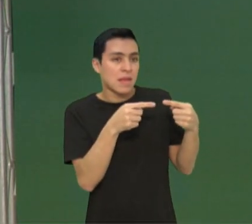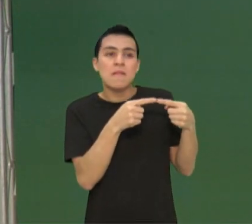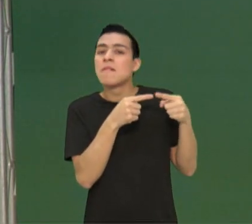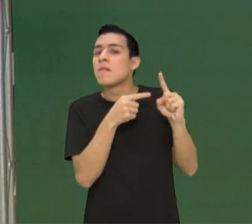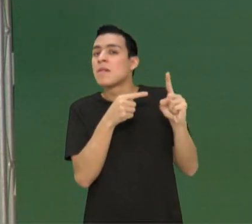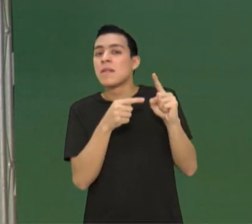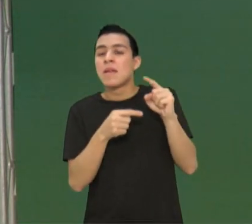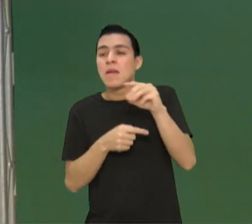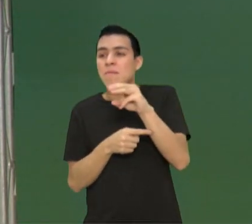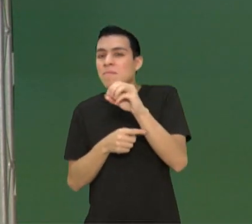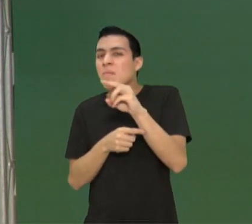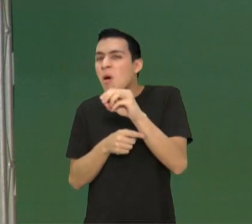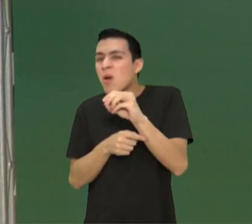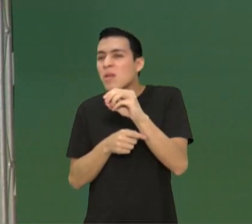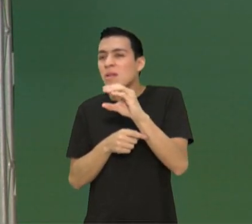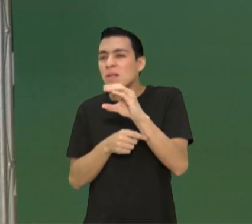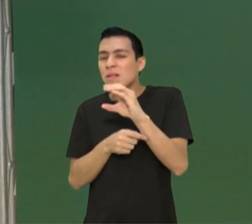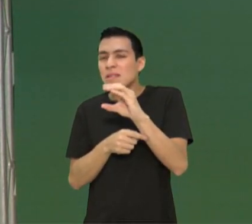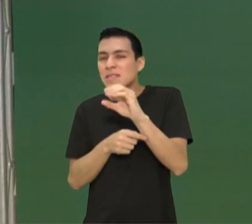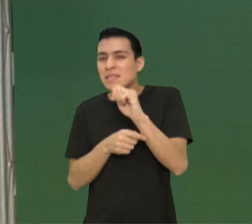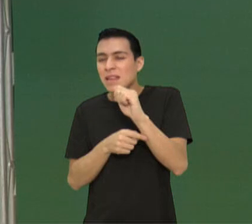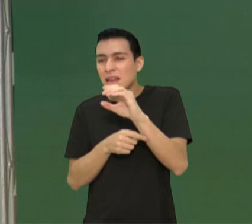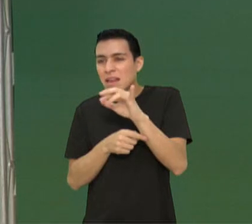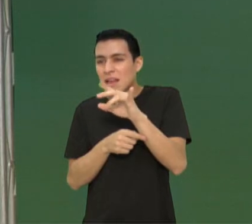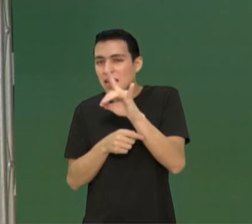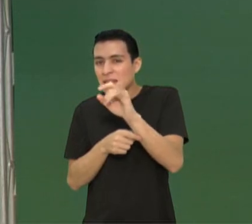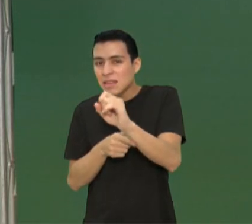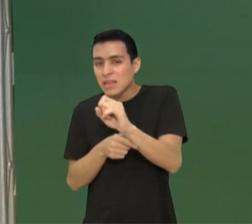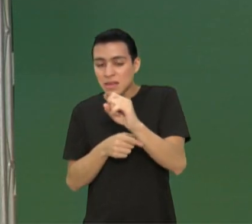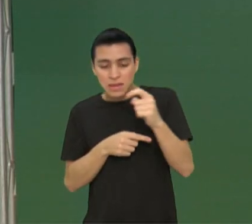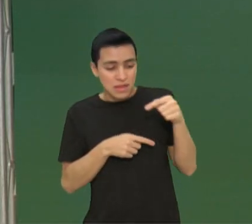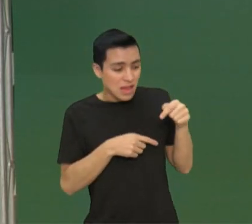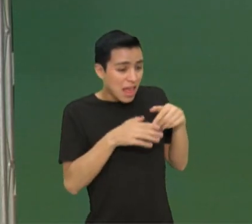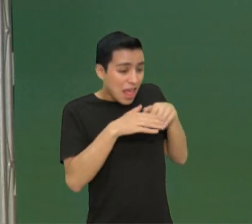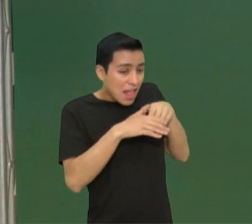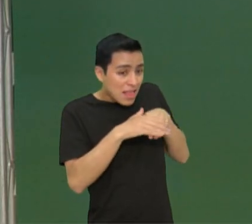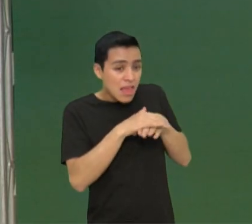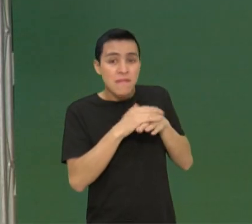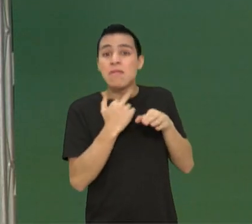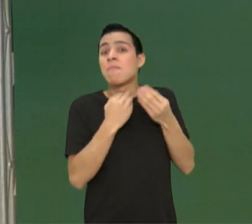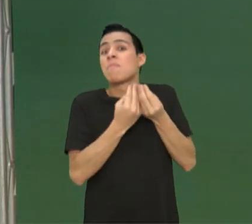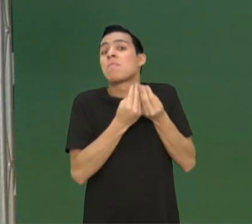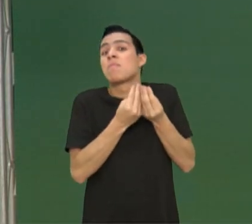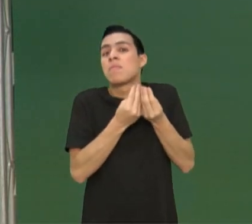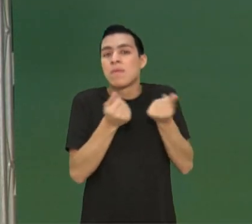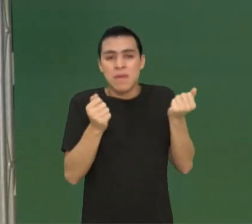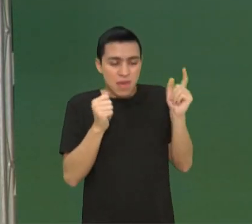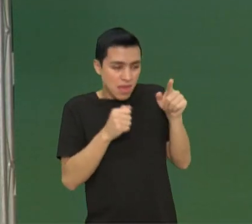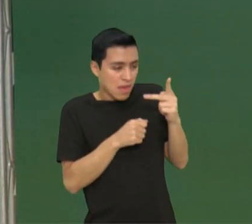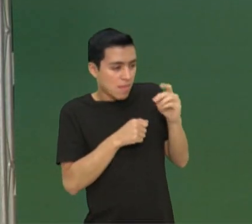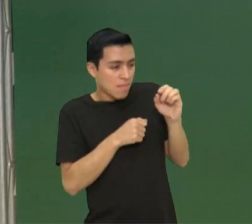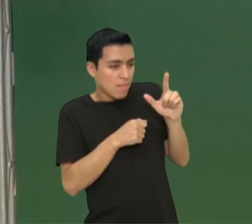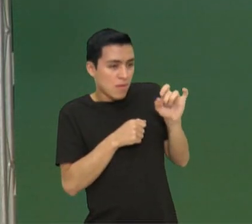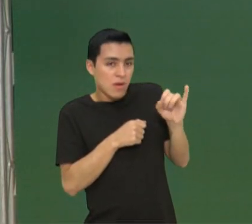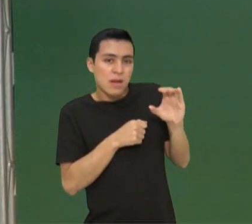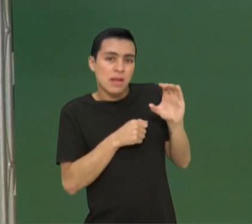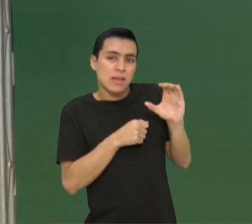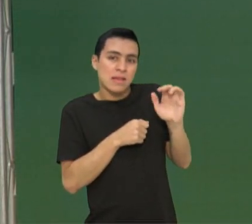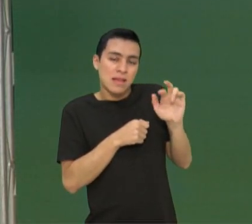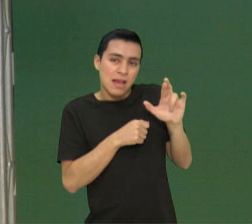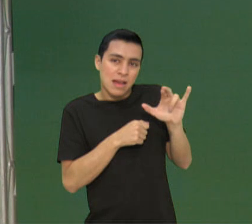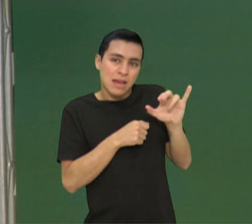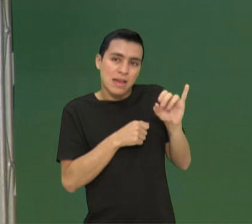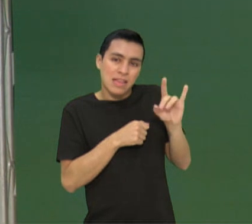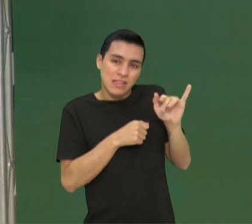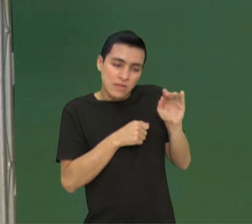Monossacarídeos, solúveis em água. Reserva tem que ser insolúvel, os polissacarídeos. Lembre